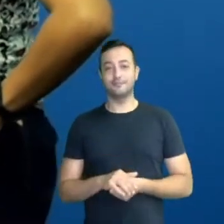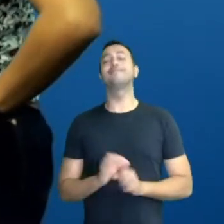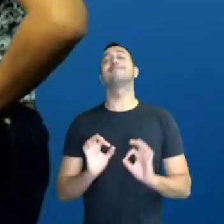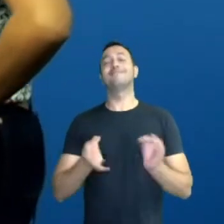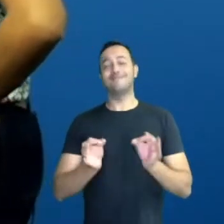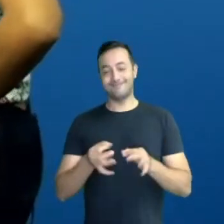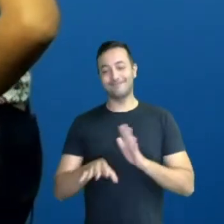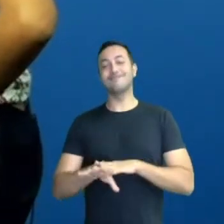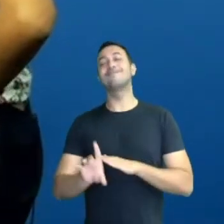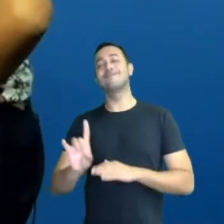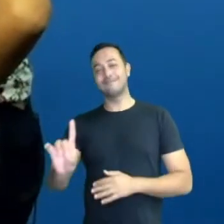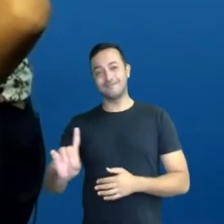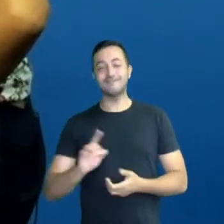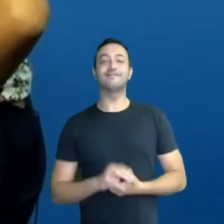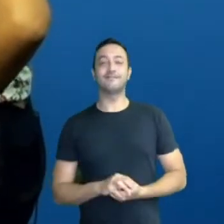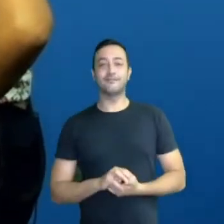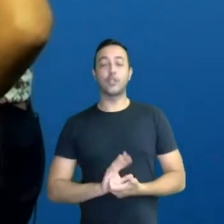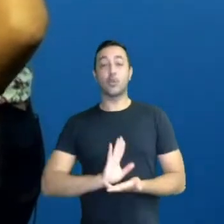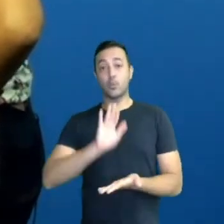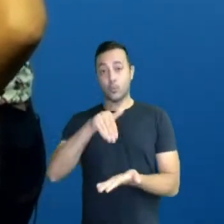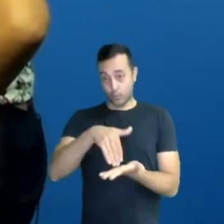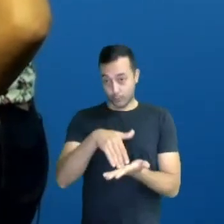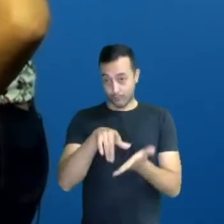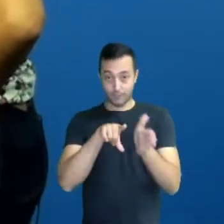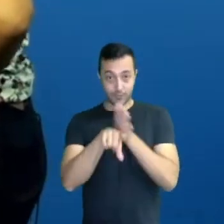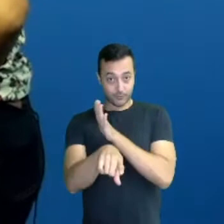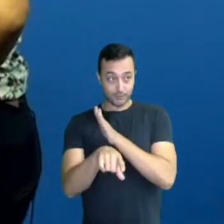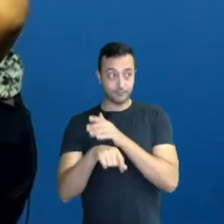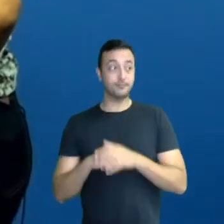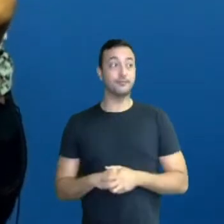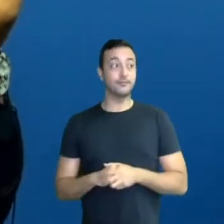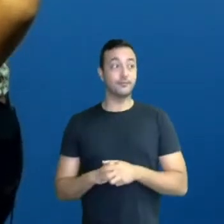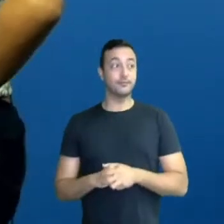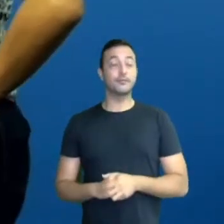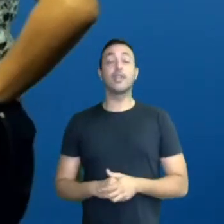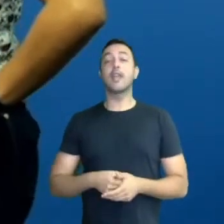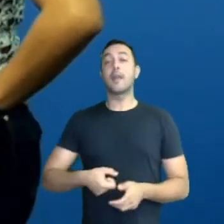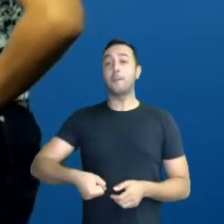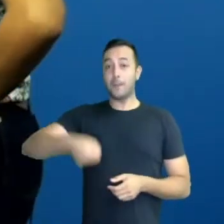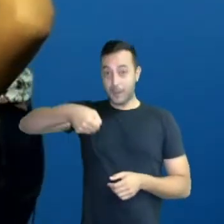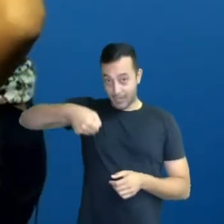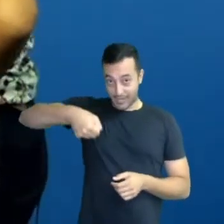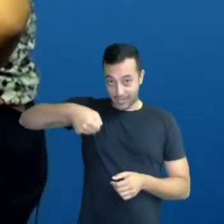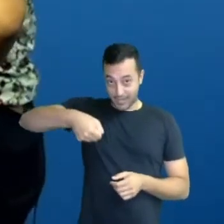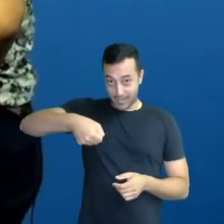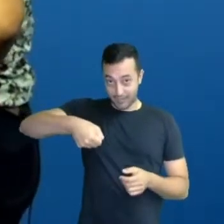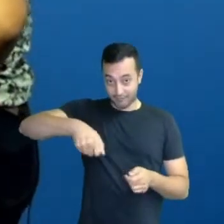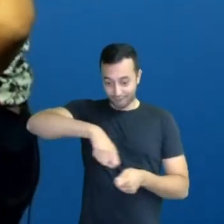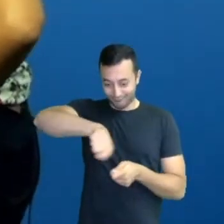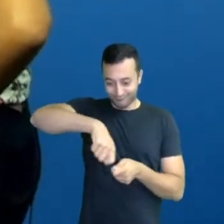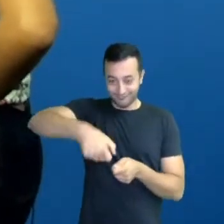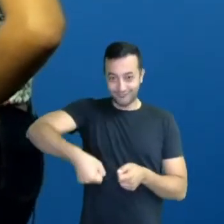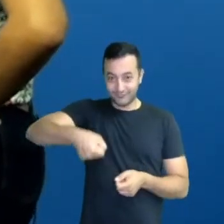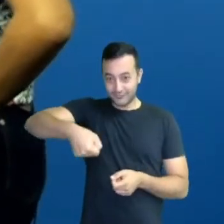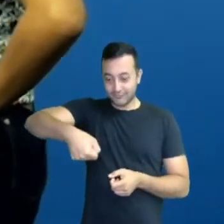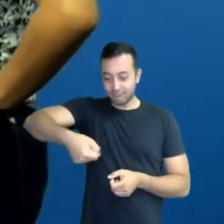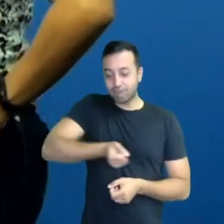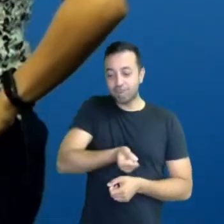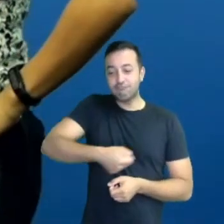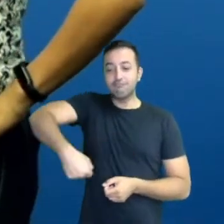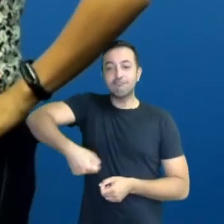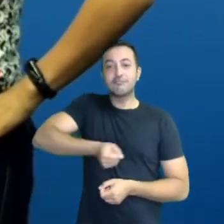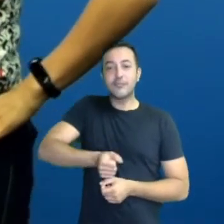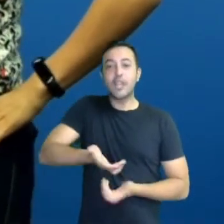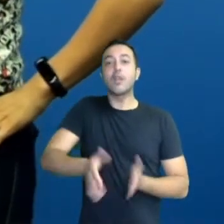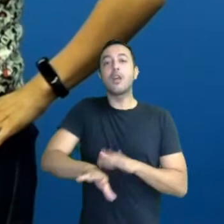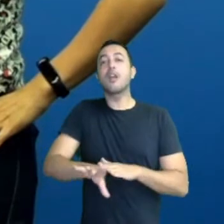Muito bem, para a direita. E a última pergunta: o cabo da panela está para o lado direito ou está